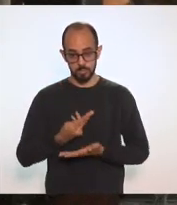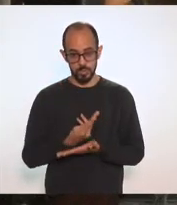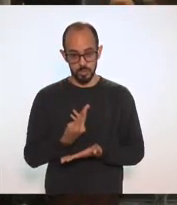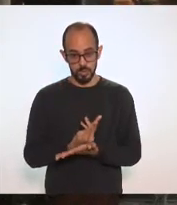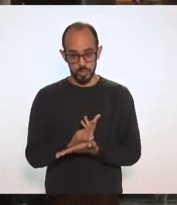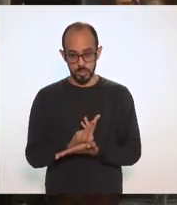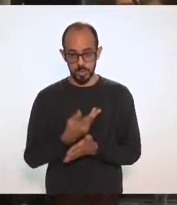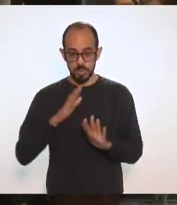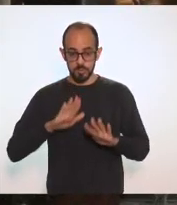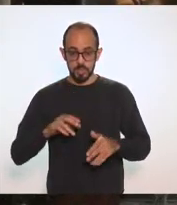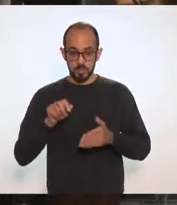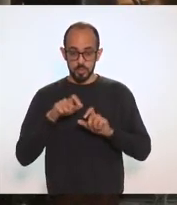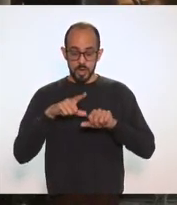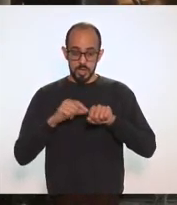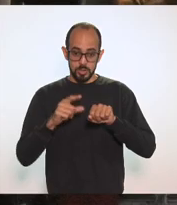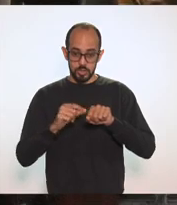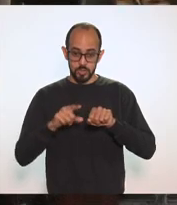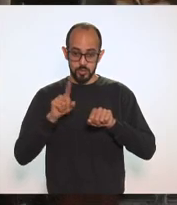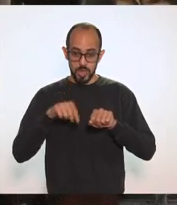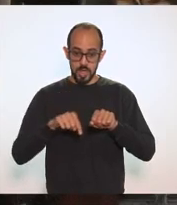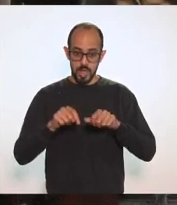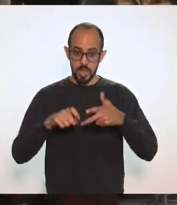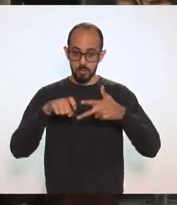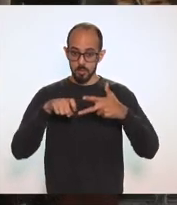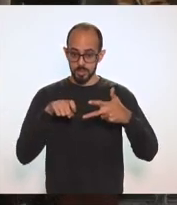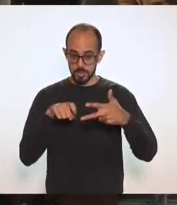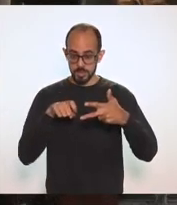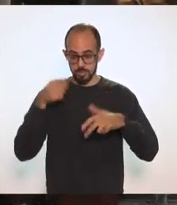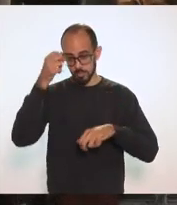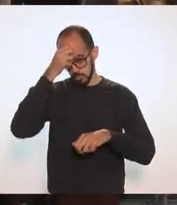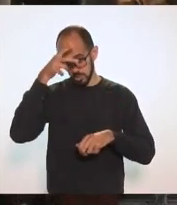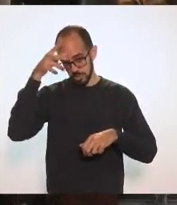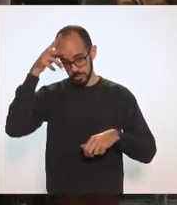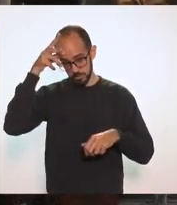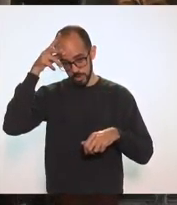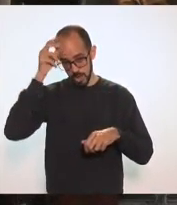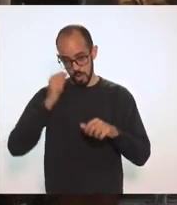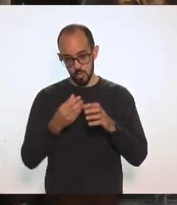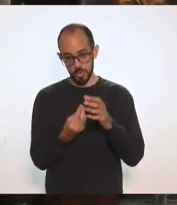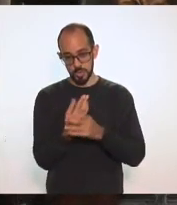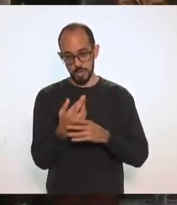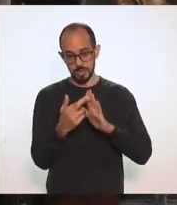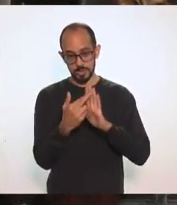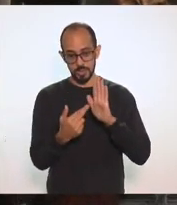Mas o artigo era esse, caberá ao Poder Executivo Municipal estabelecer regras e